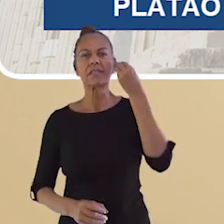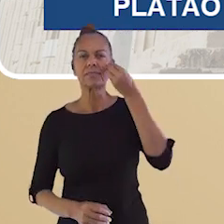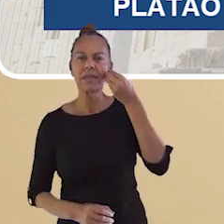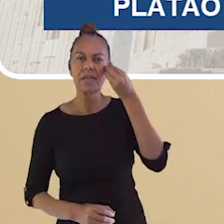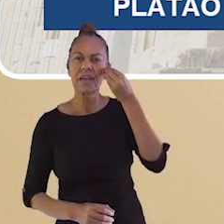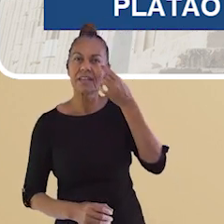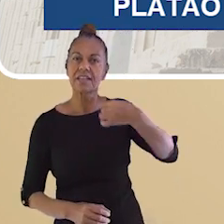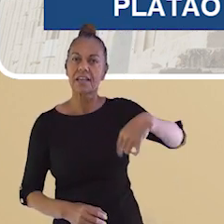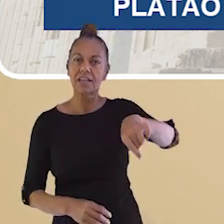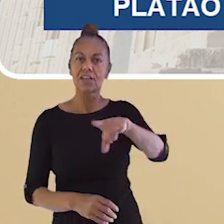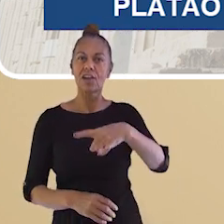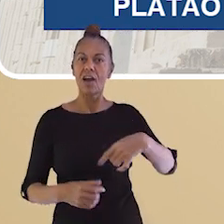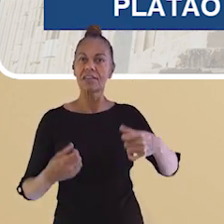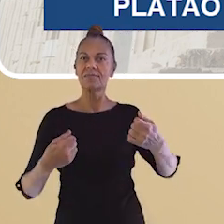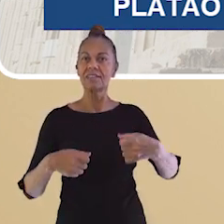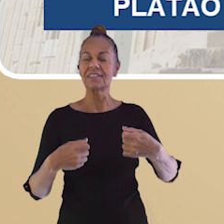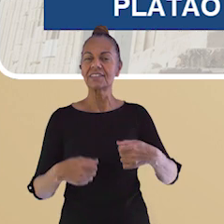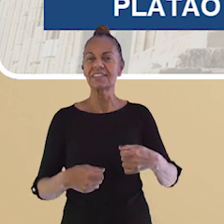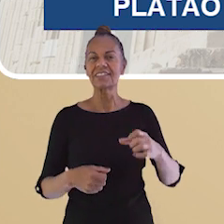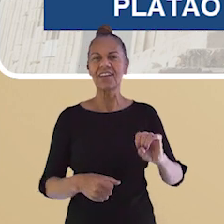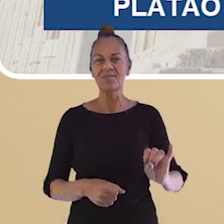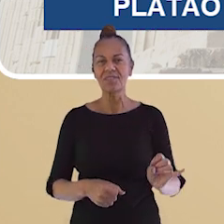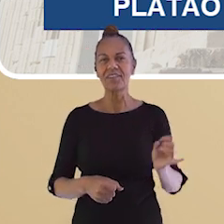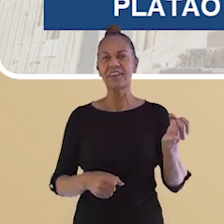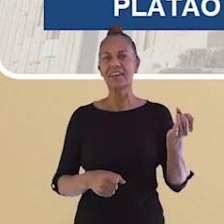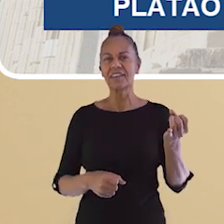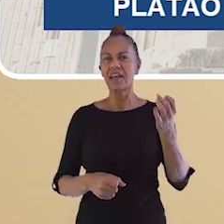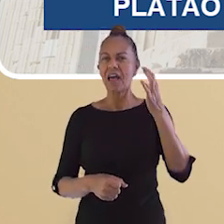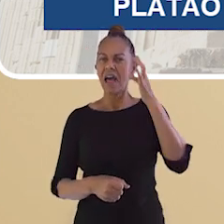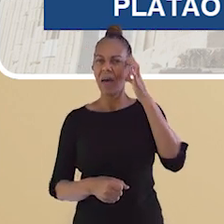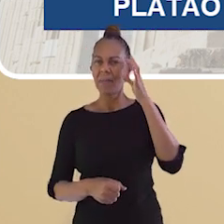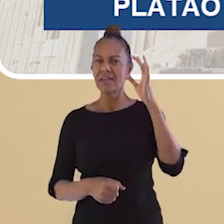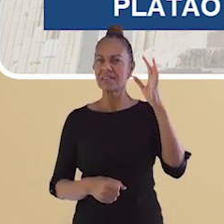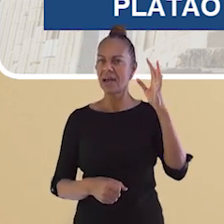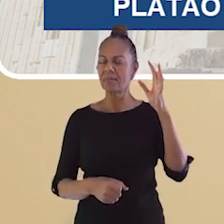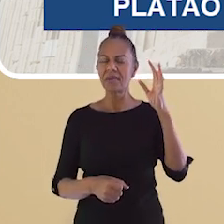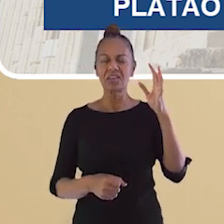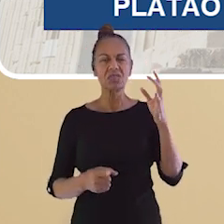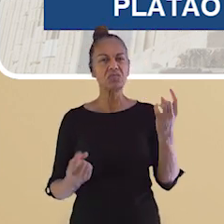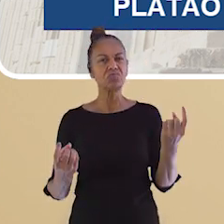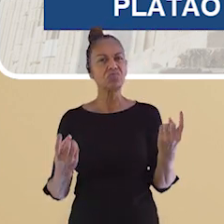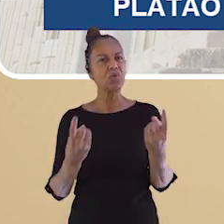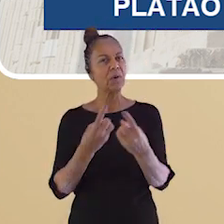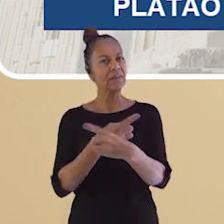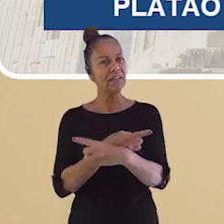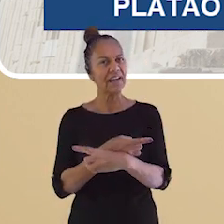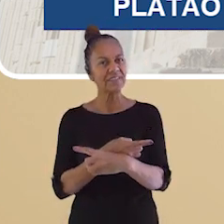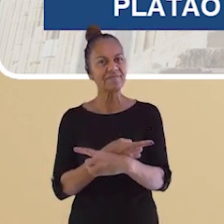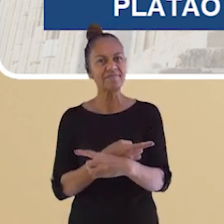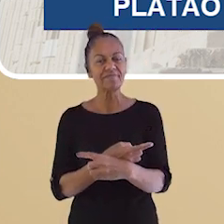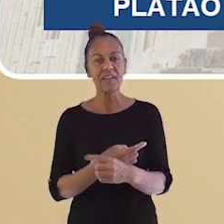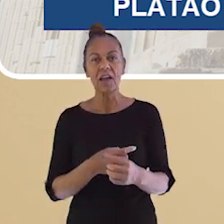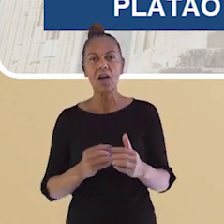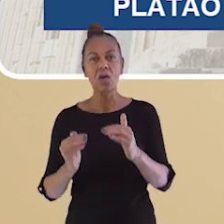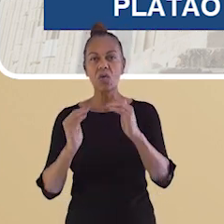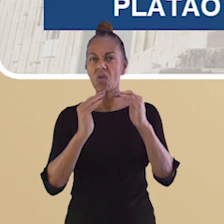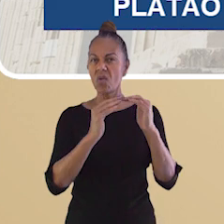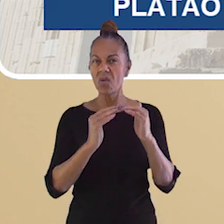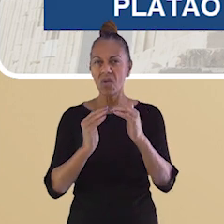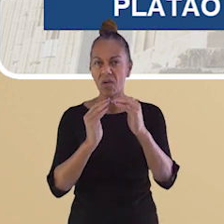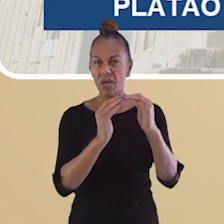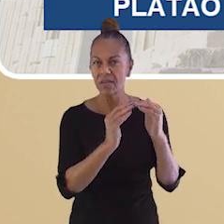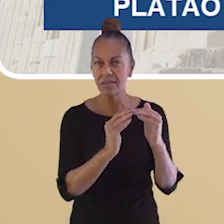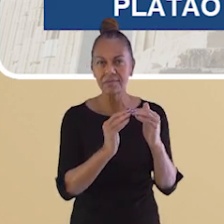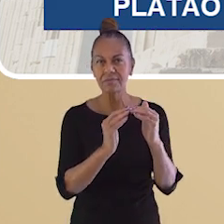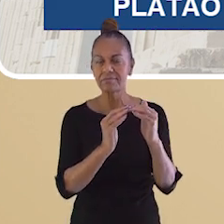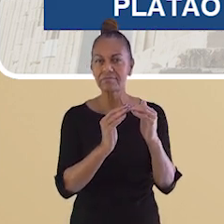devemos aproveitar. Ou seja, pensamentos completamente contrários. Nem sempre temos que concordar em